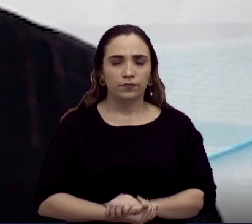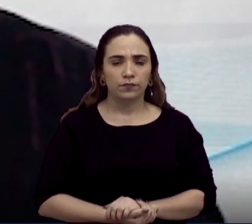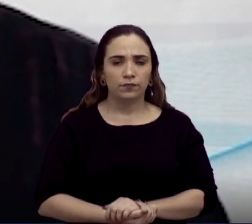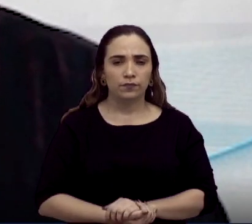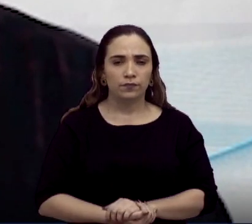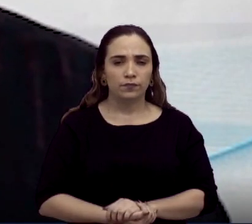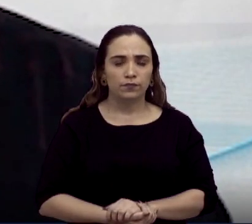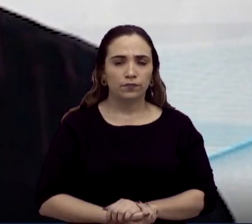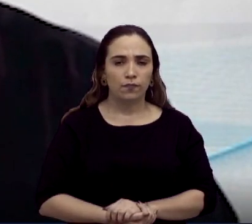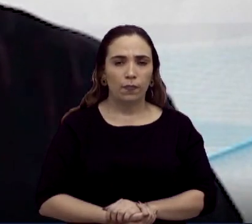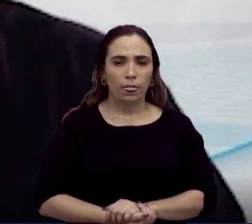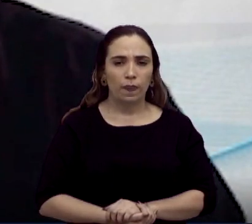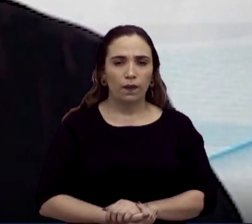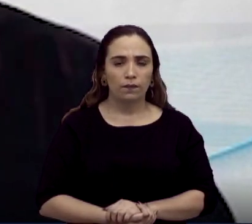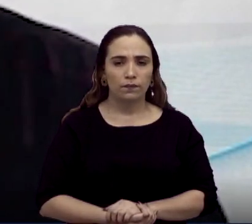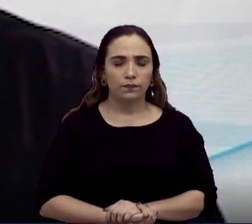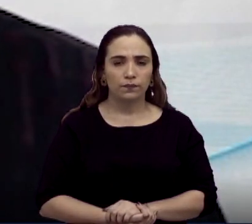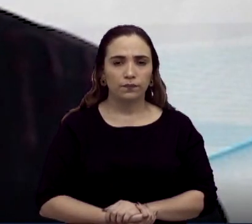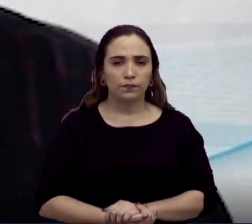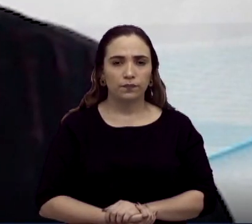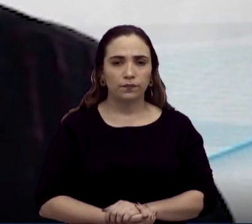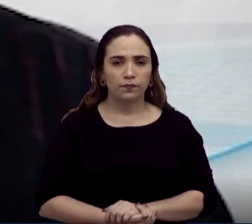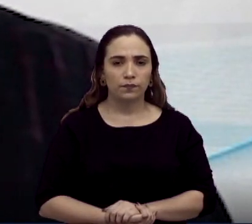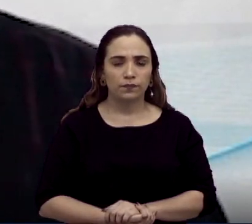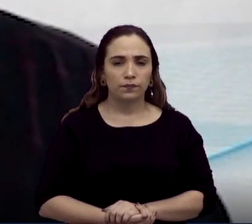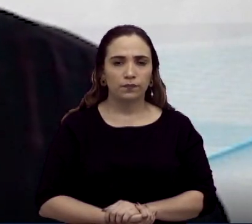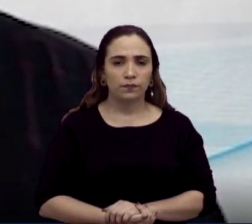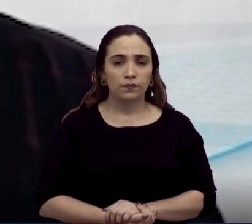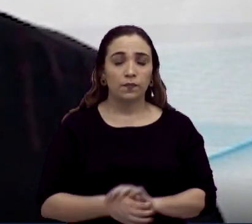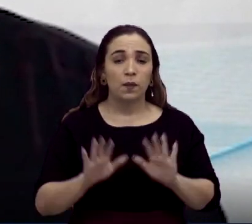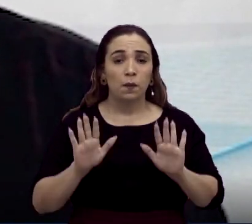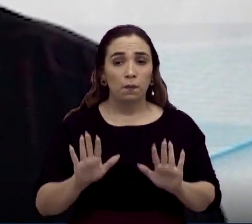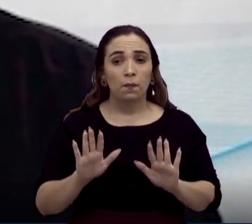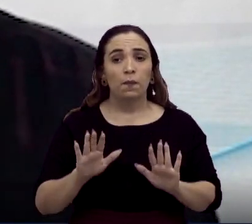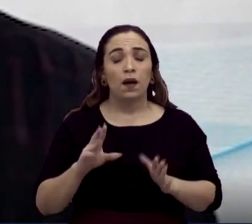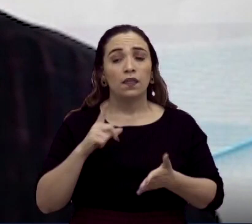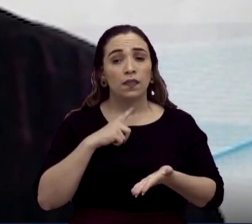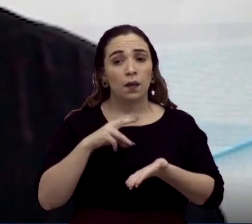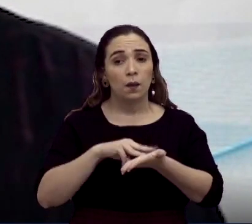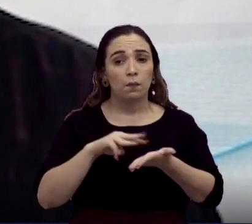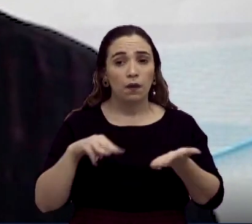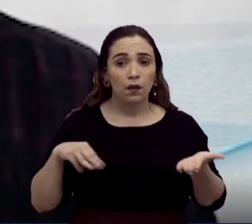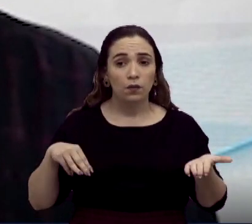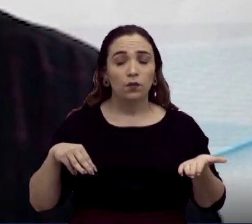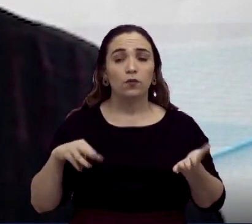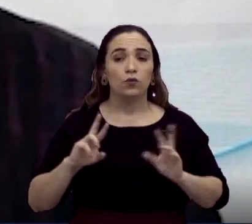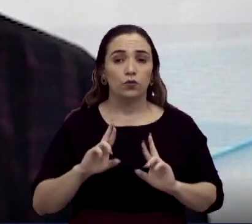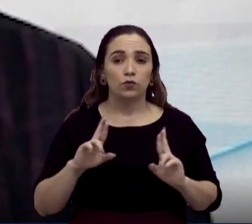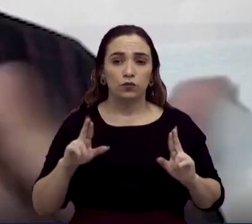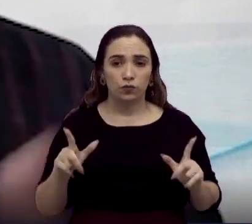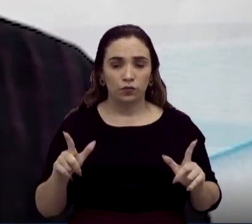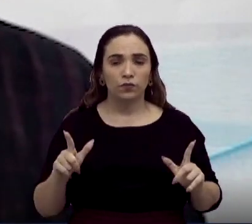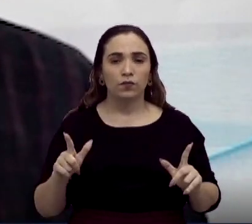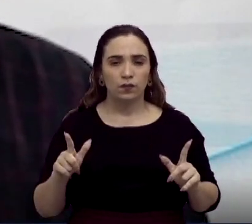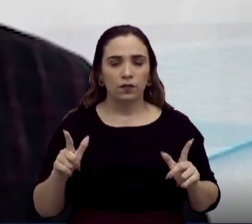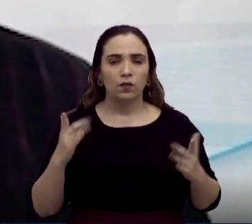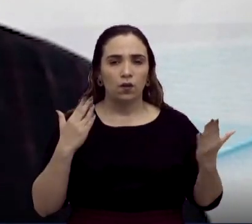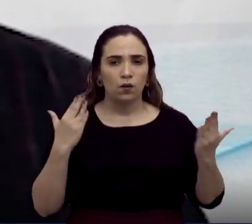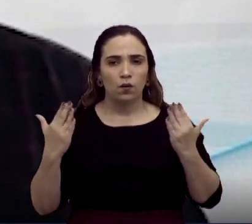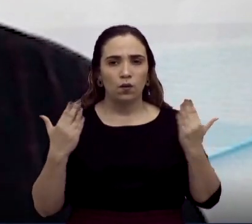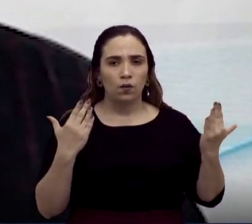ele traz muito menos resultado. Só que a gente tem metodologias, tem maneiras que trazem